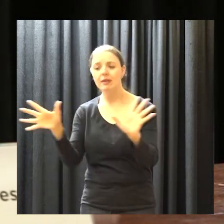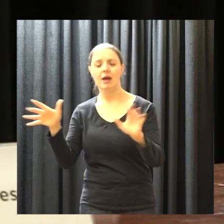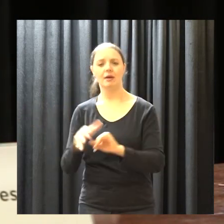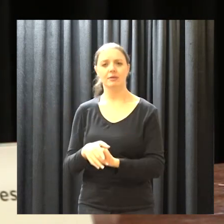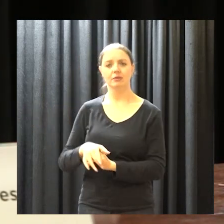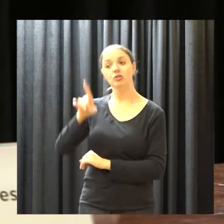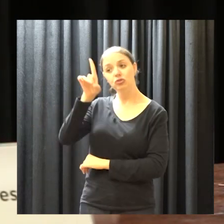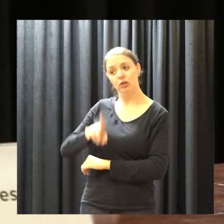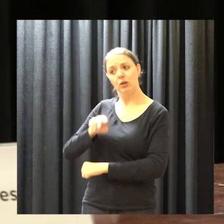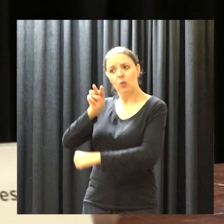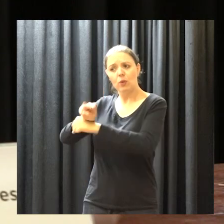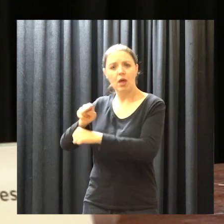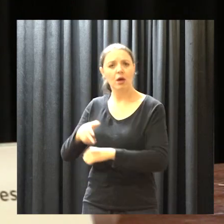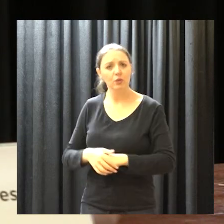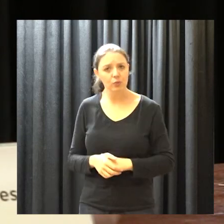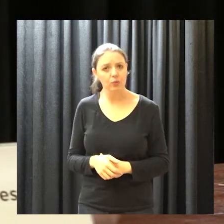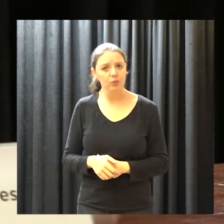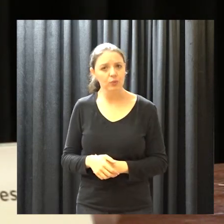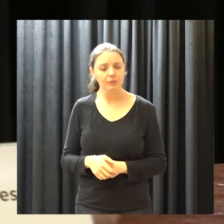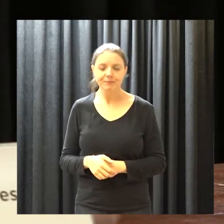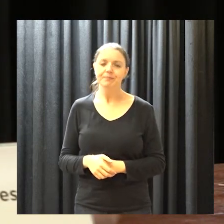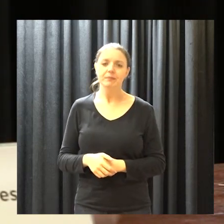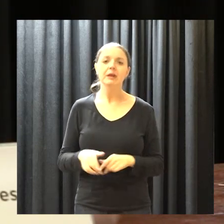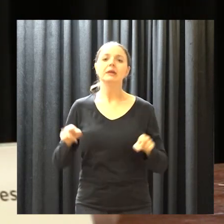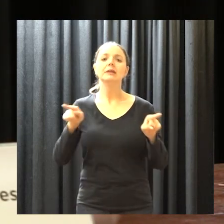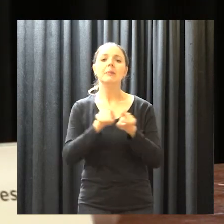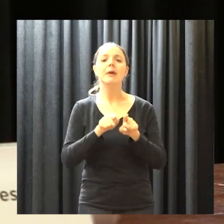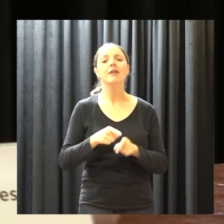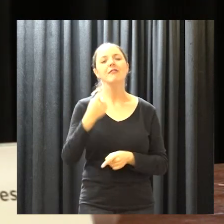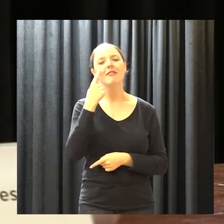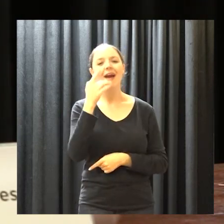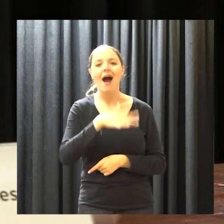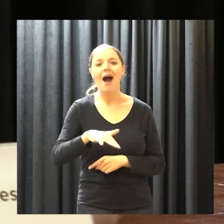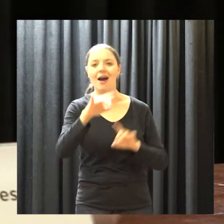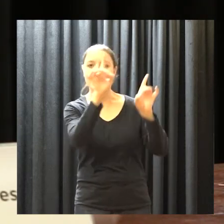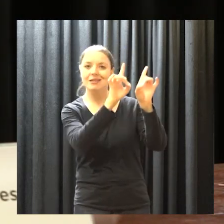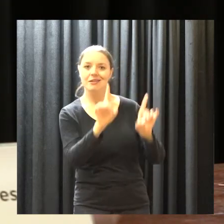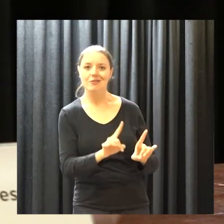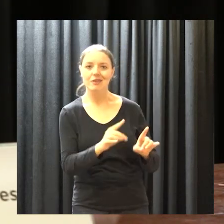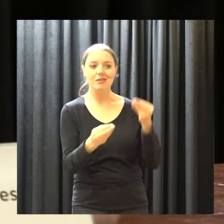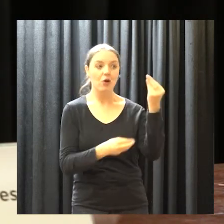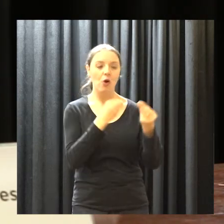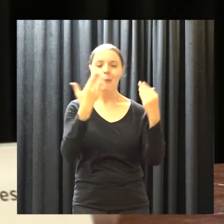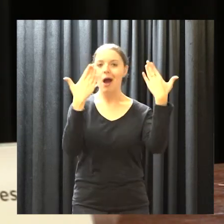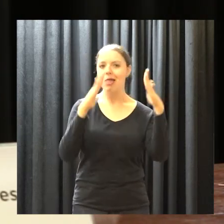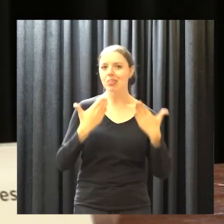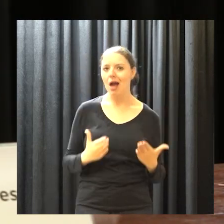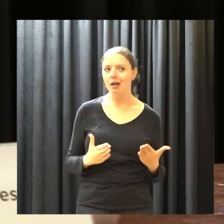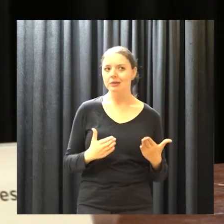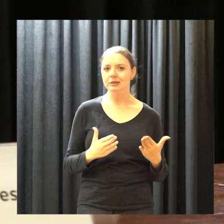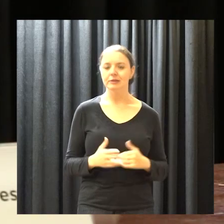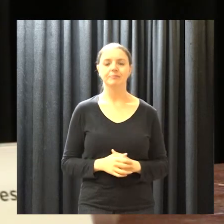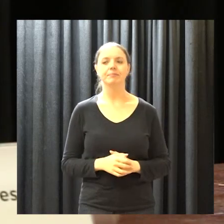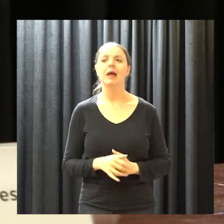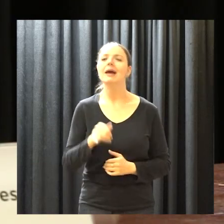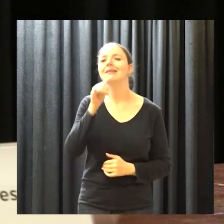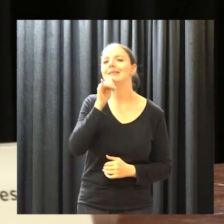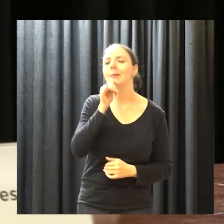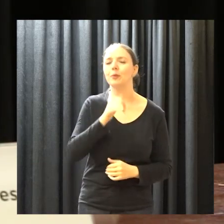a necessidade de se compreender a deficiência como uma categoria de análise, que, na intersecção